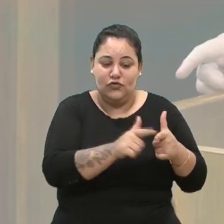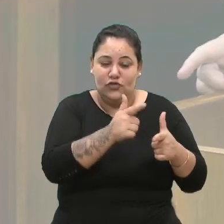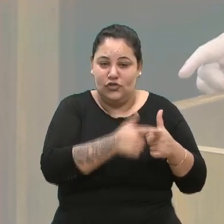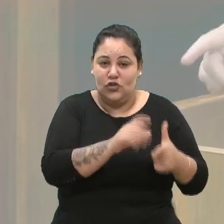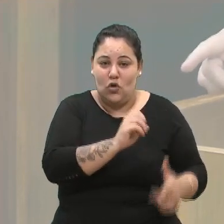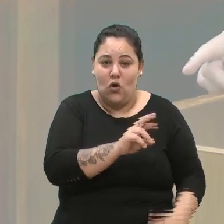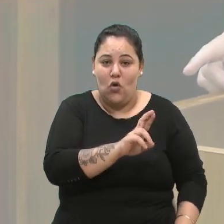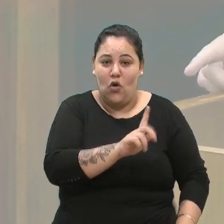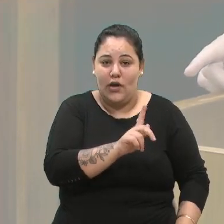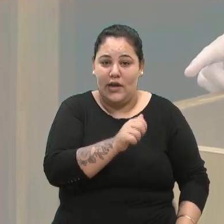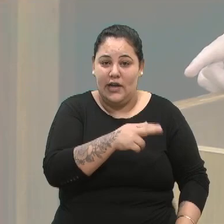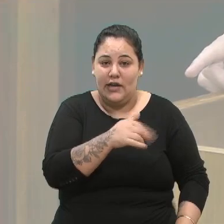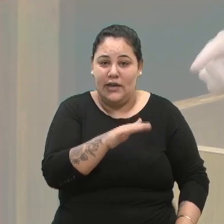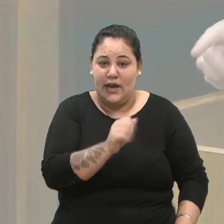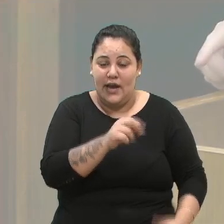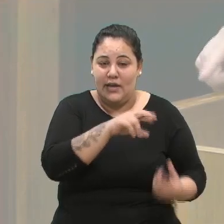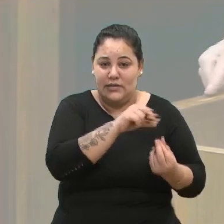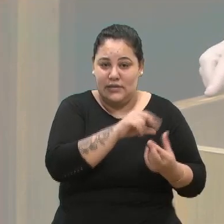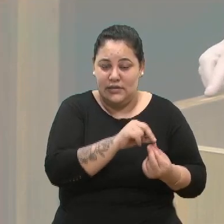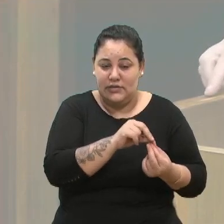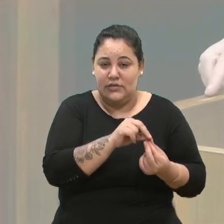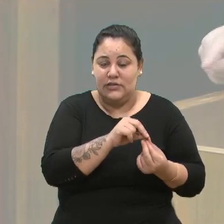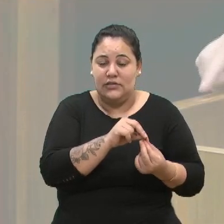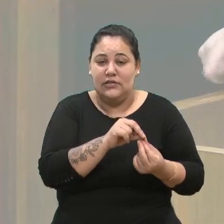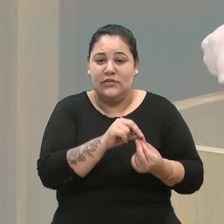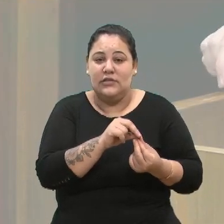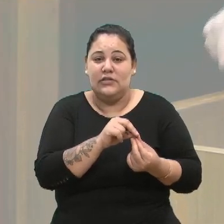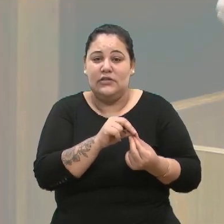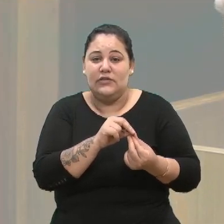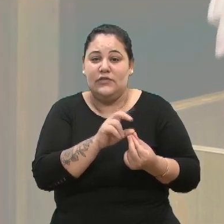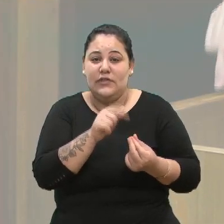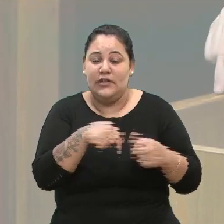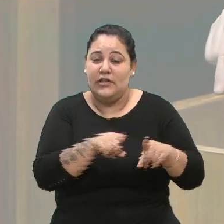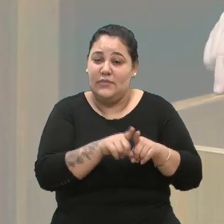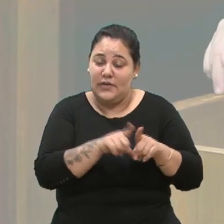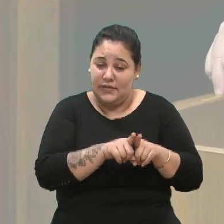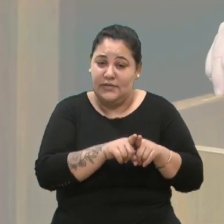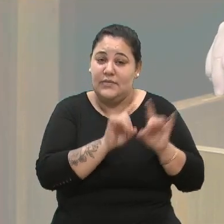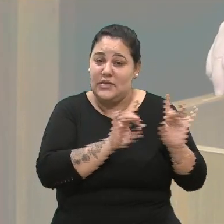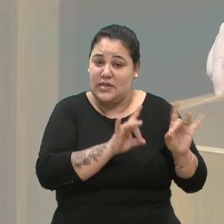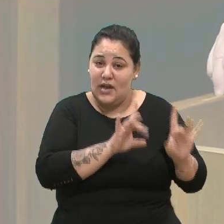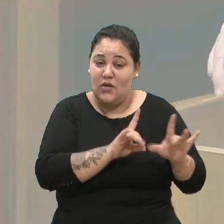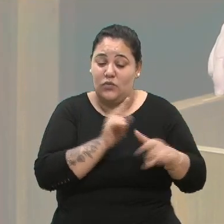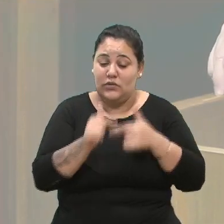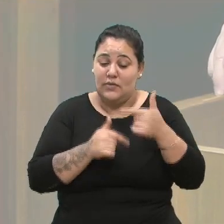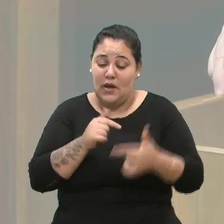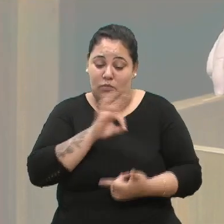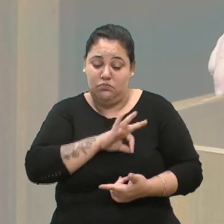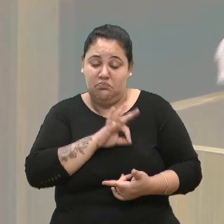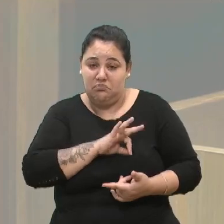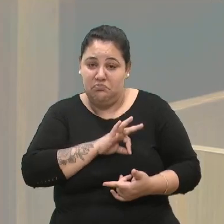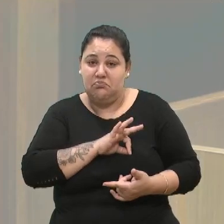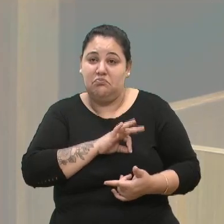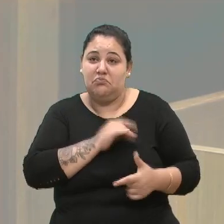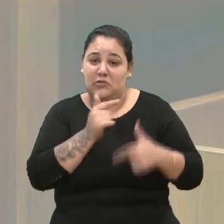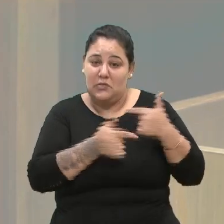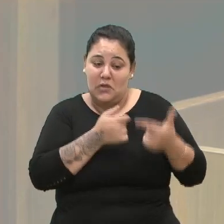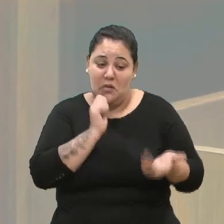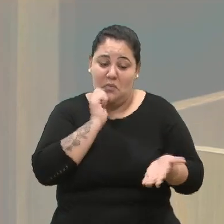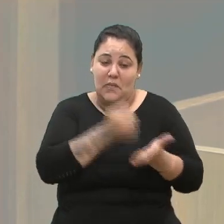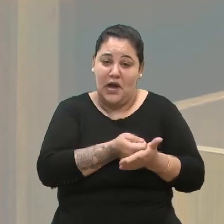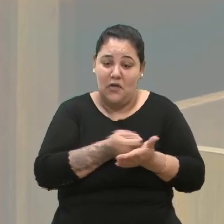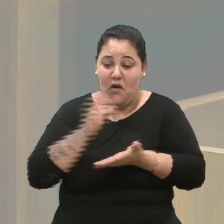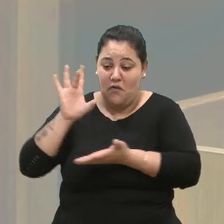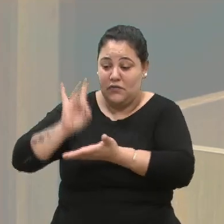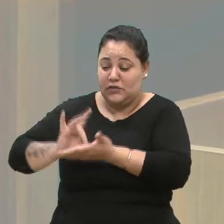e especial, com atualização na remuneração pelos serviços prestados, a realização das obras